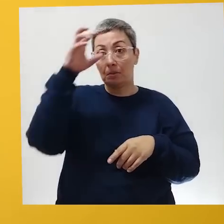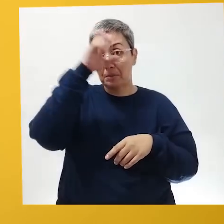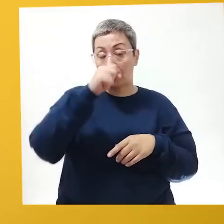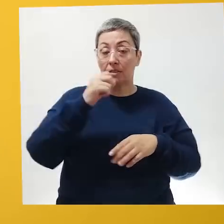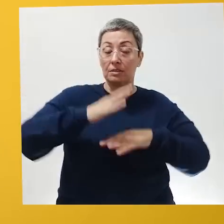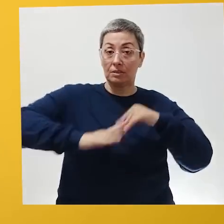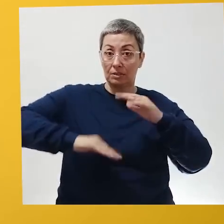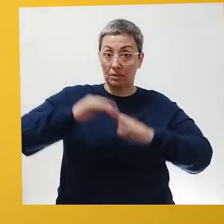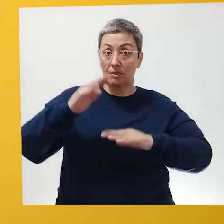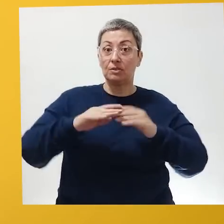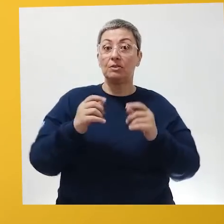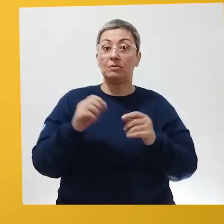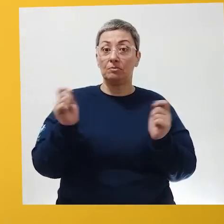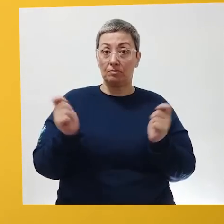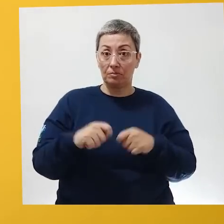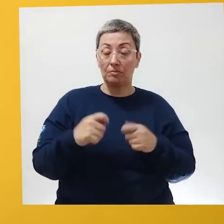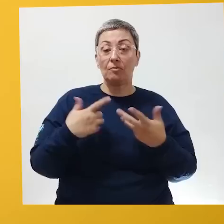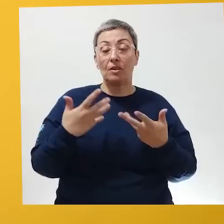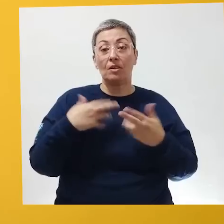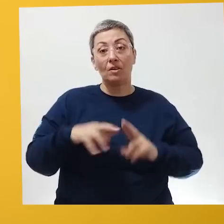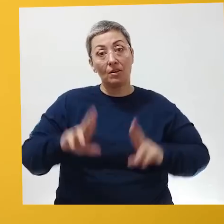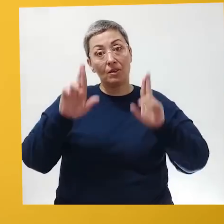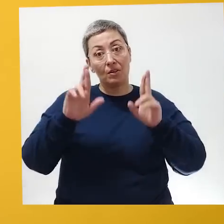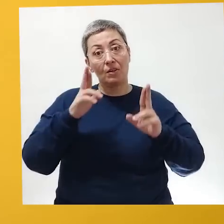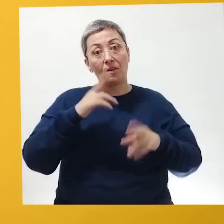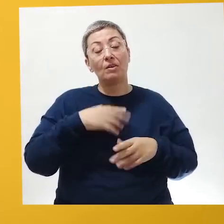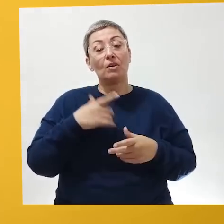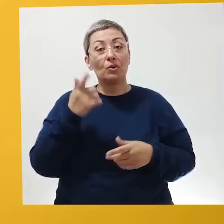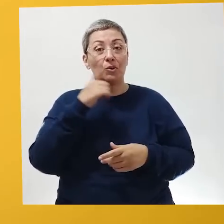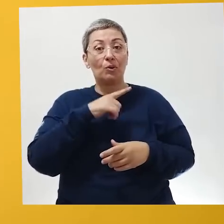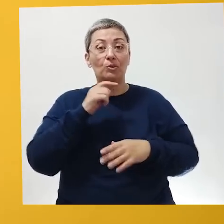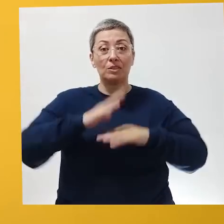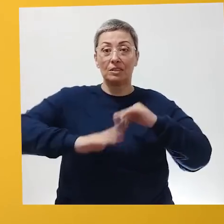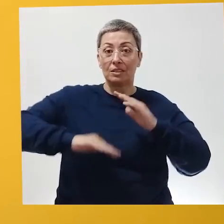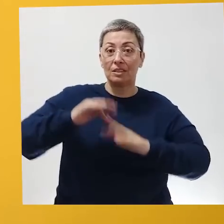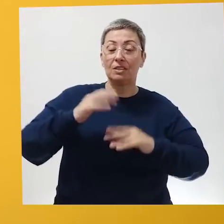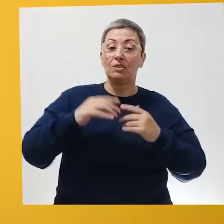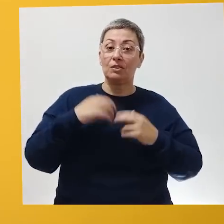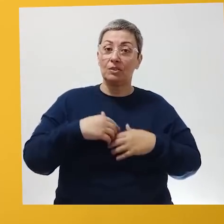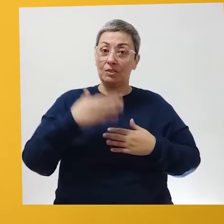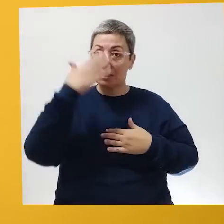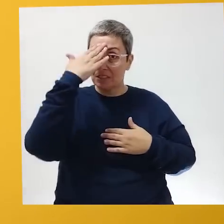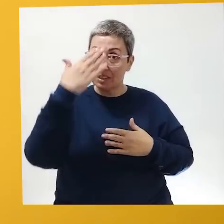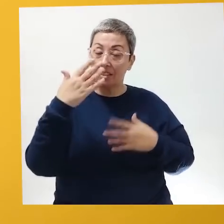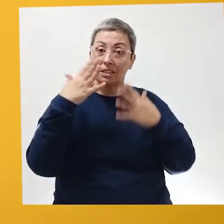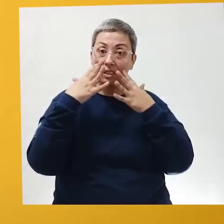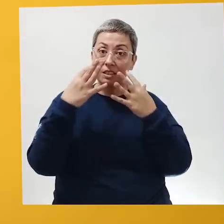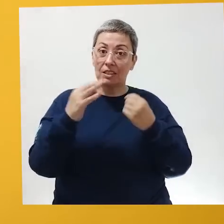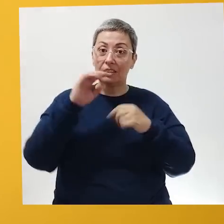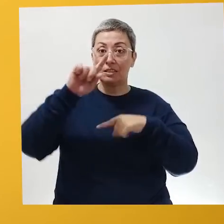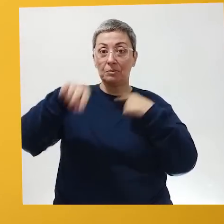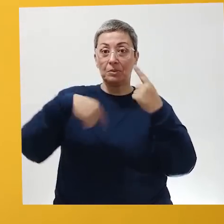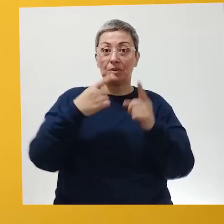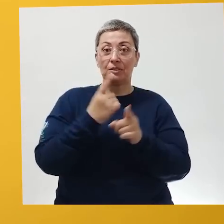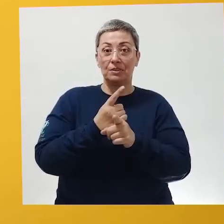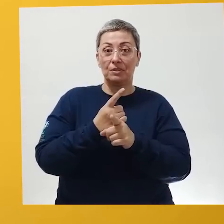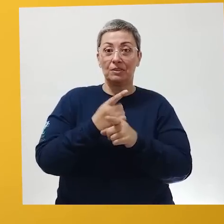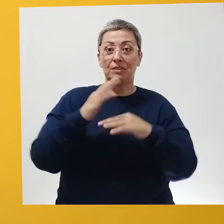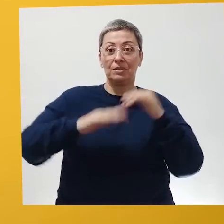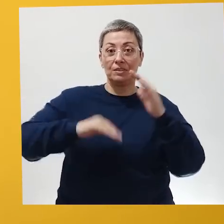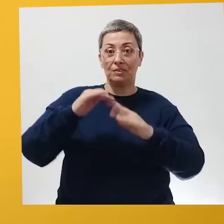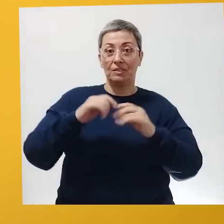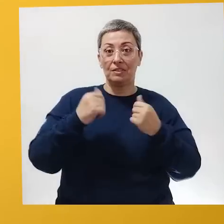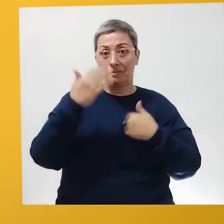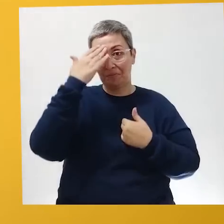a realizar essa atividade. Bom, eu espero que você consiga realizar, eu te agradeço pela atenção e até a nossa próxima